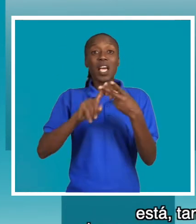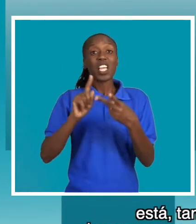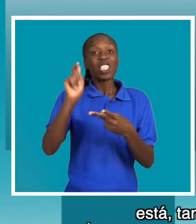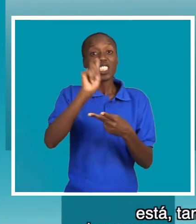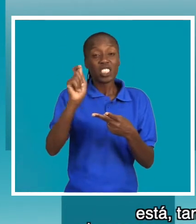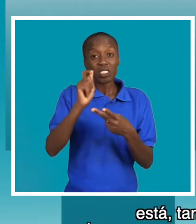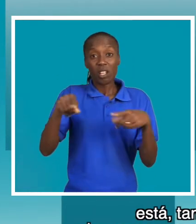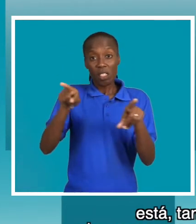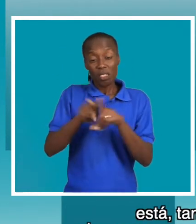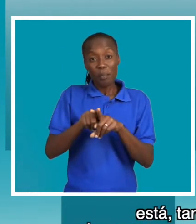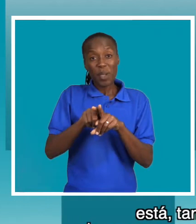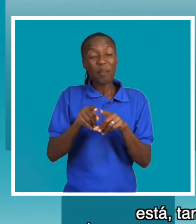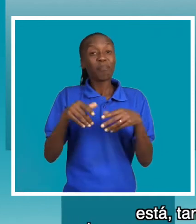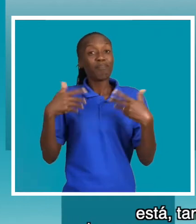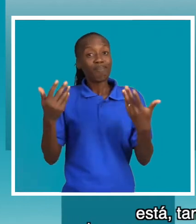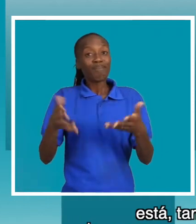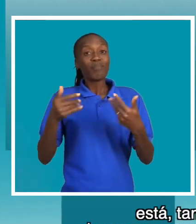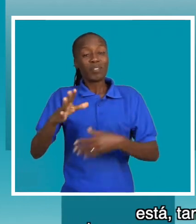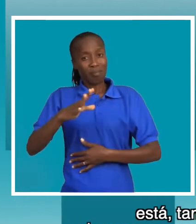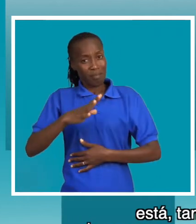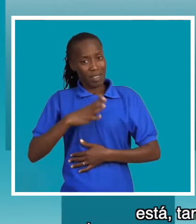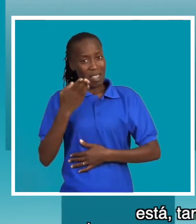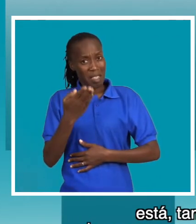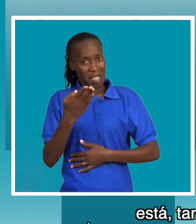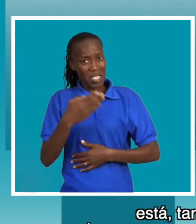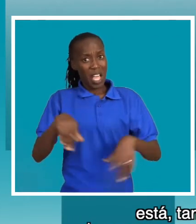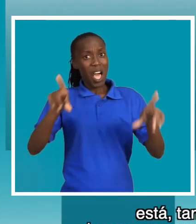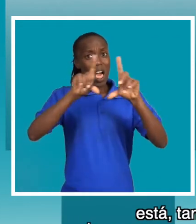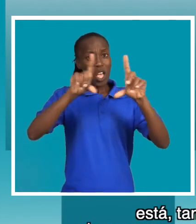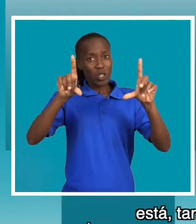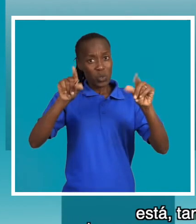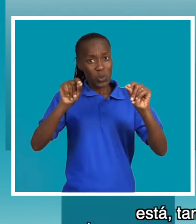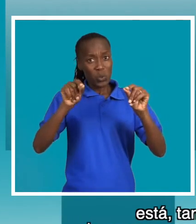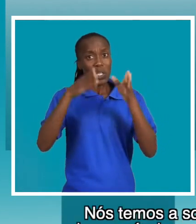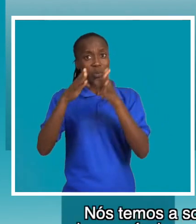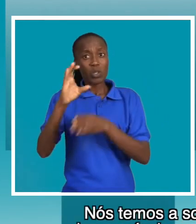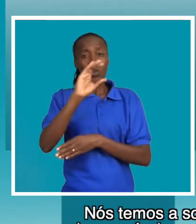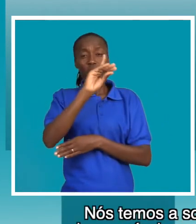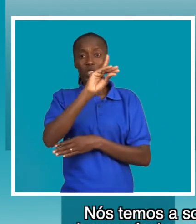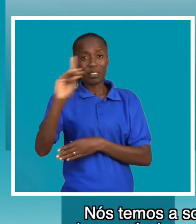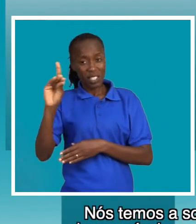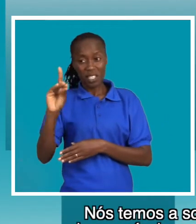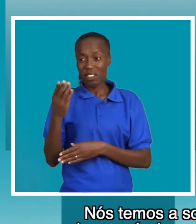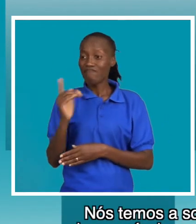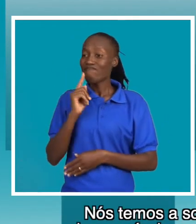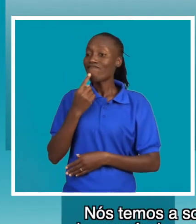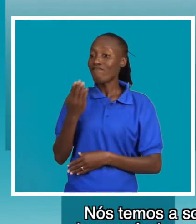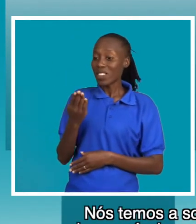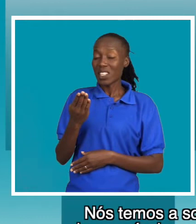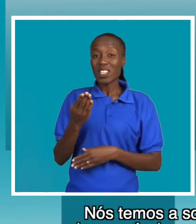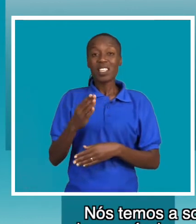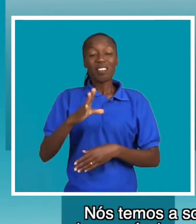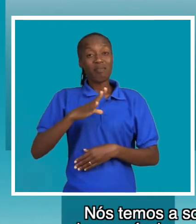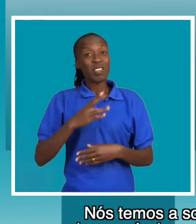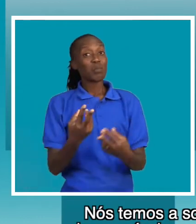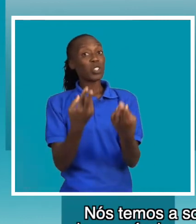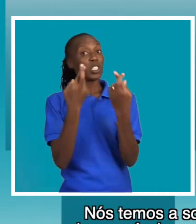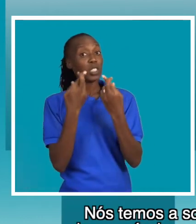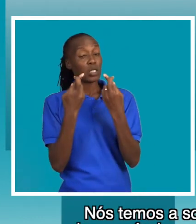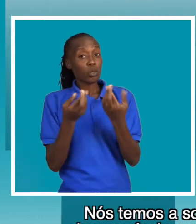também está acotelada a situação da pessoa com deficiência nos outros cantos? Nós temos a sorte de ter neste